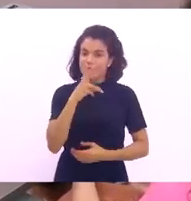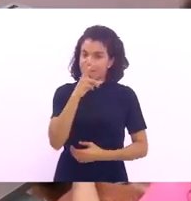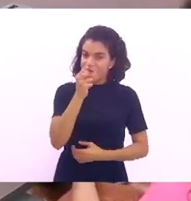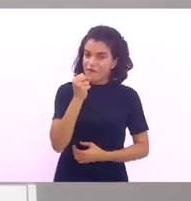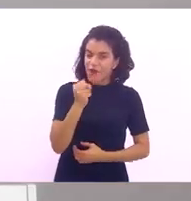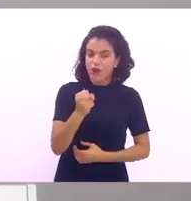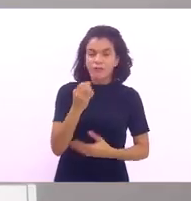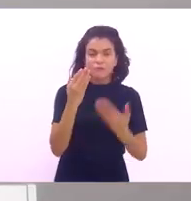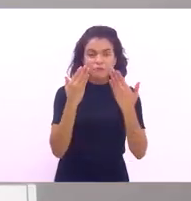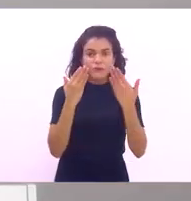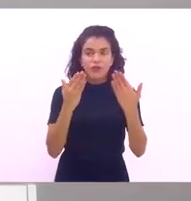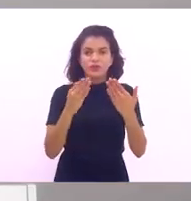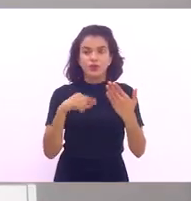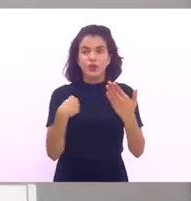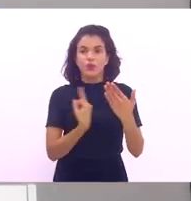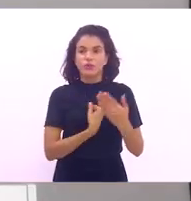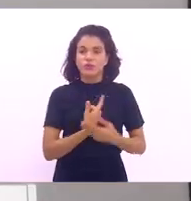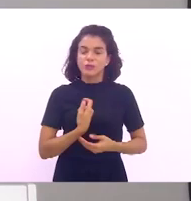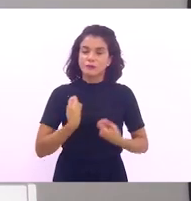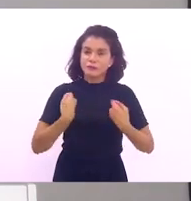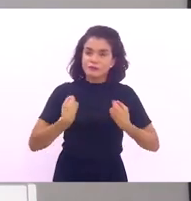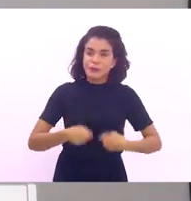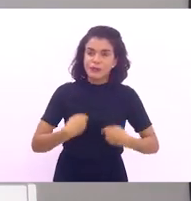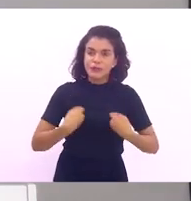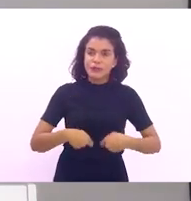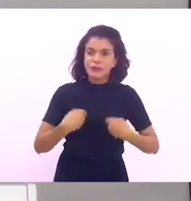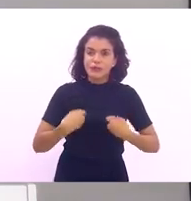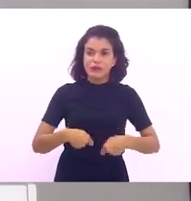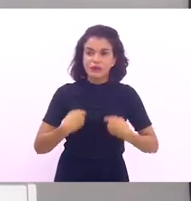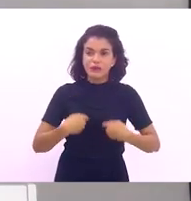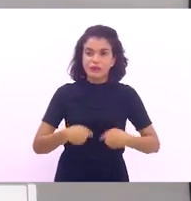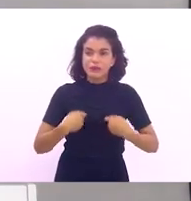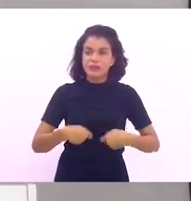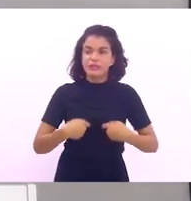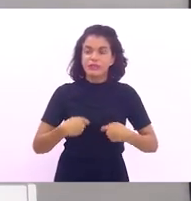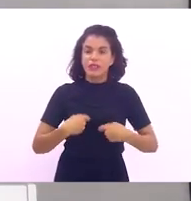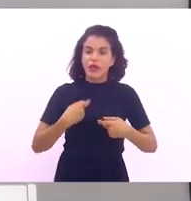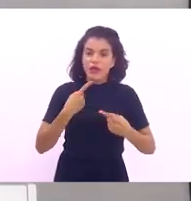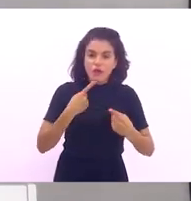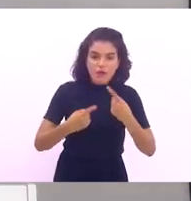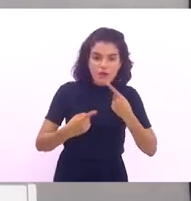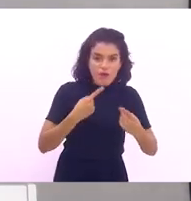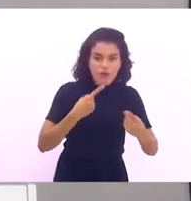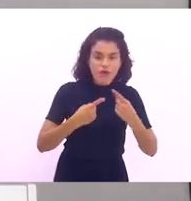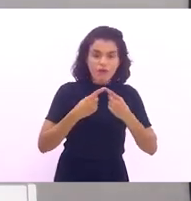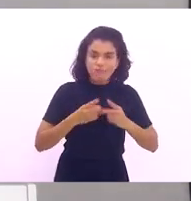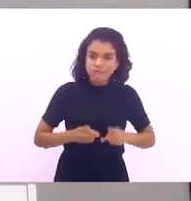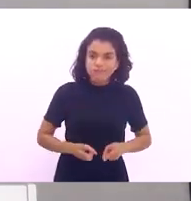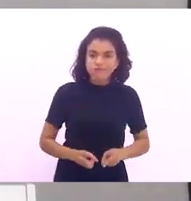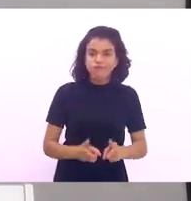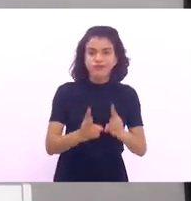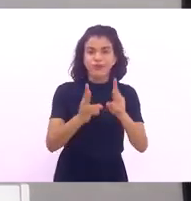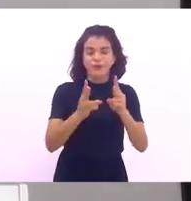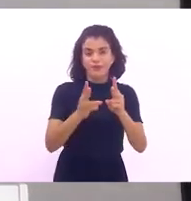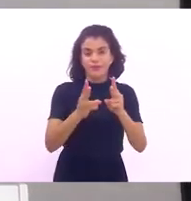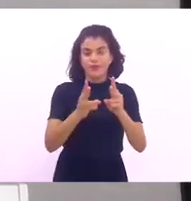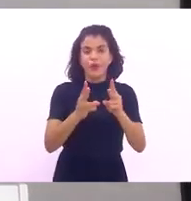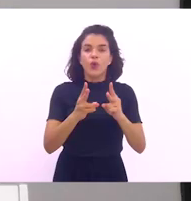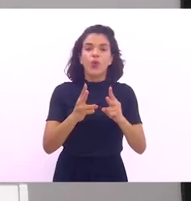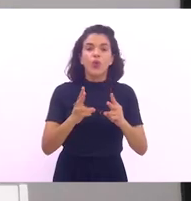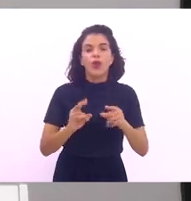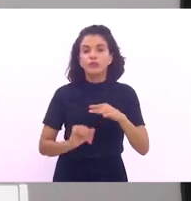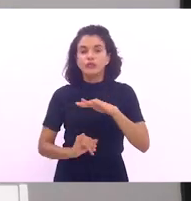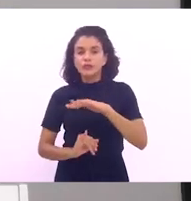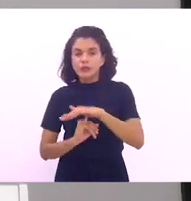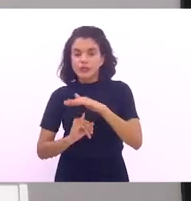Demonstra o quanto que a gente precisa tá em diálogo constante com os